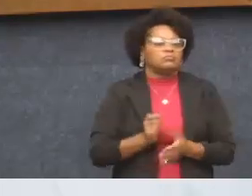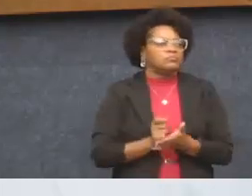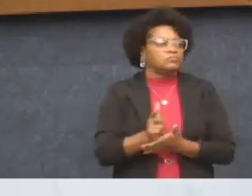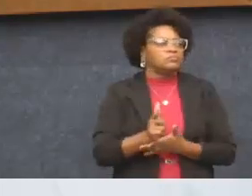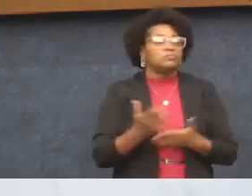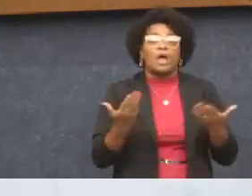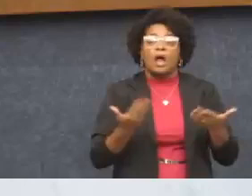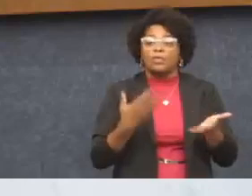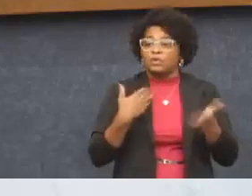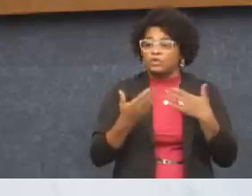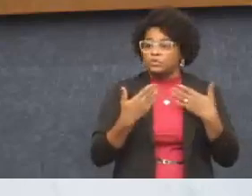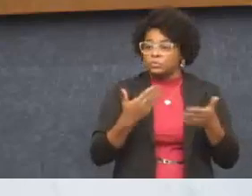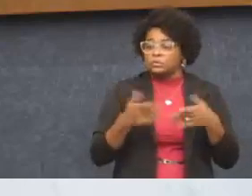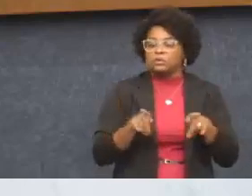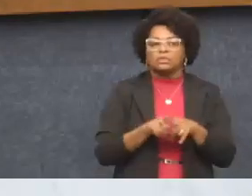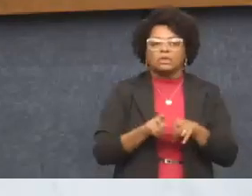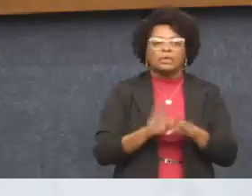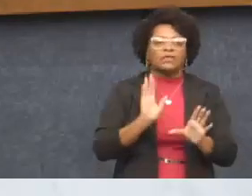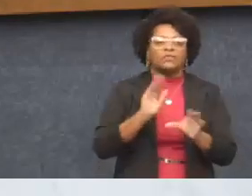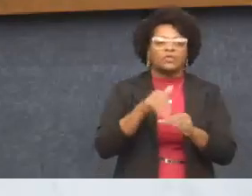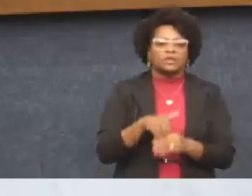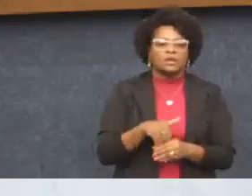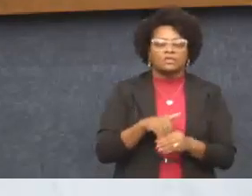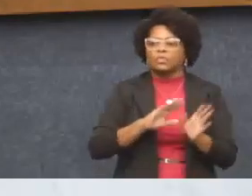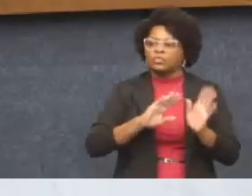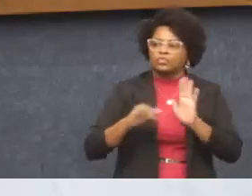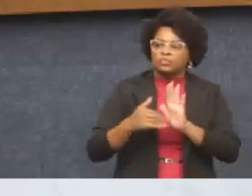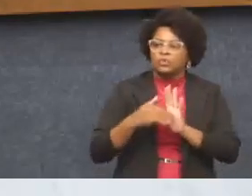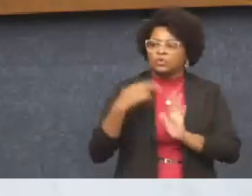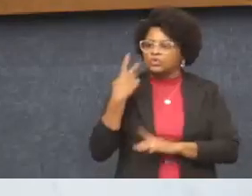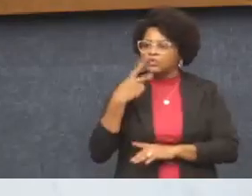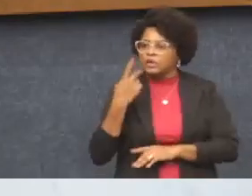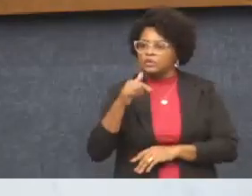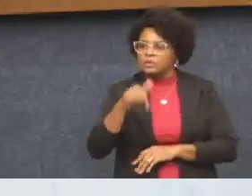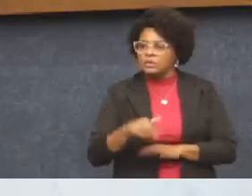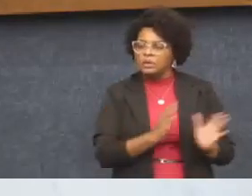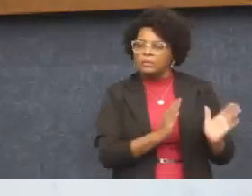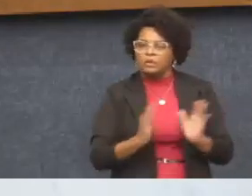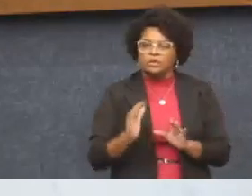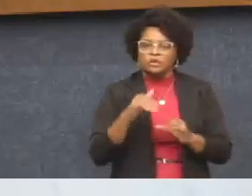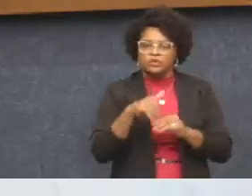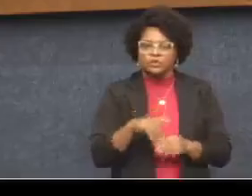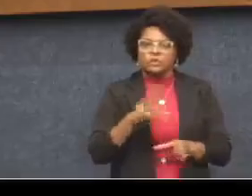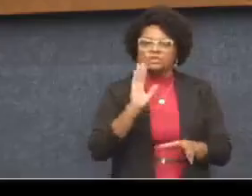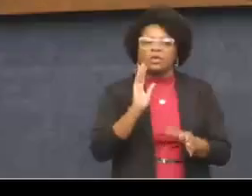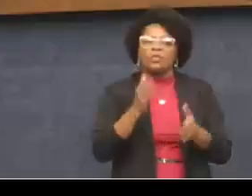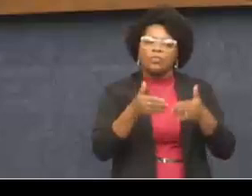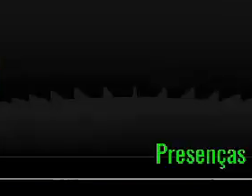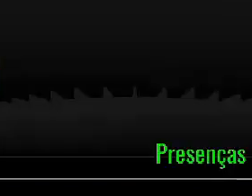Em discussão, em votação, senhoras vereadoras, senhores vereadores, estamos no processo de votação. Registro o voto.